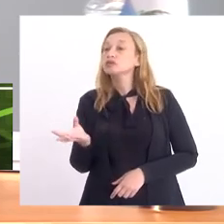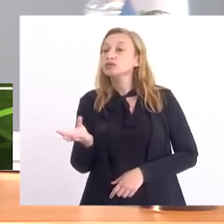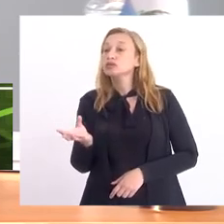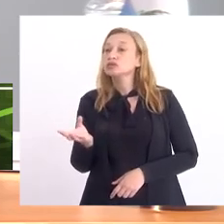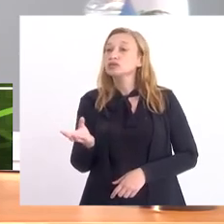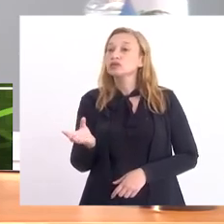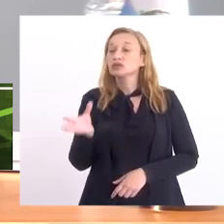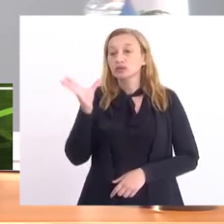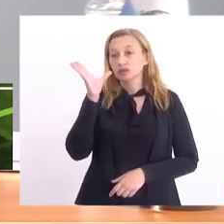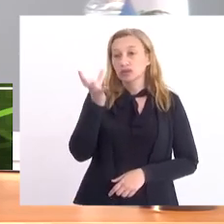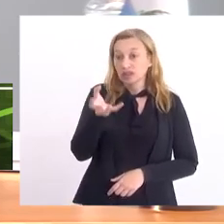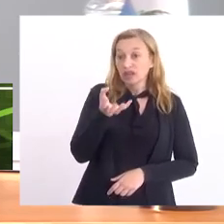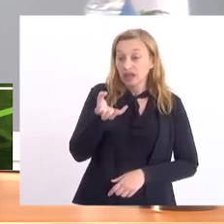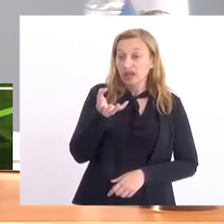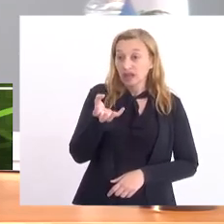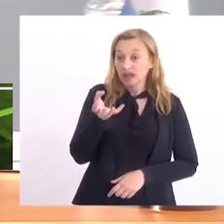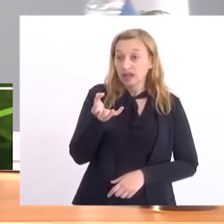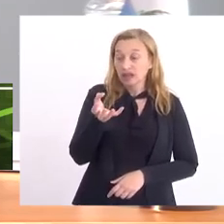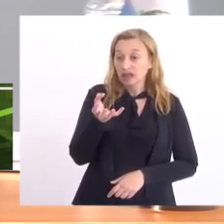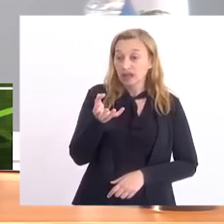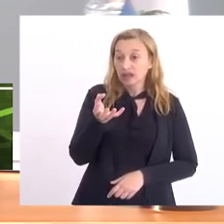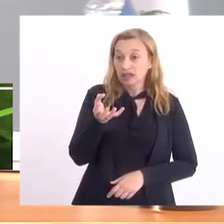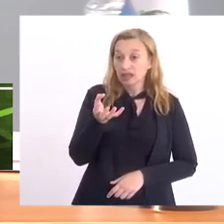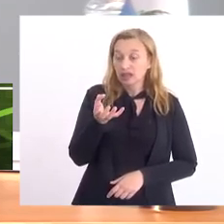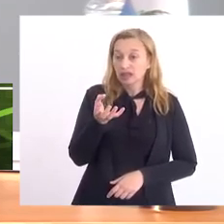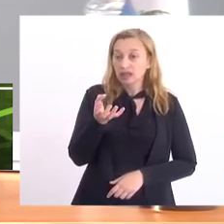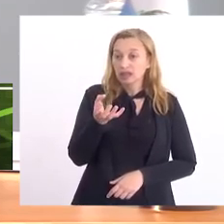se interessarão em preencher